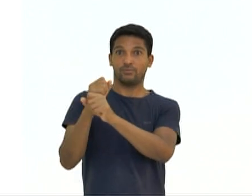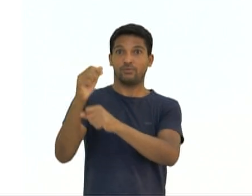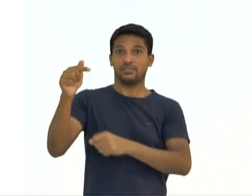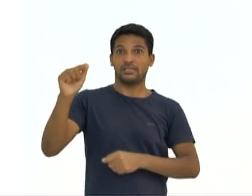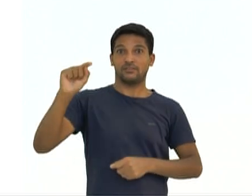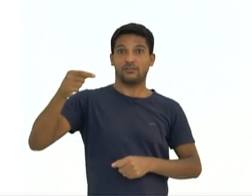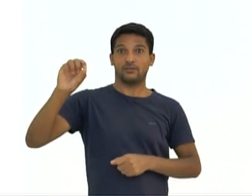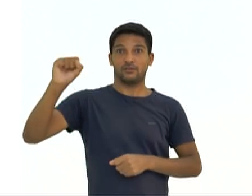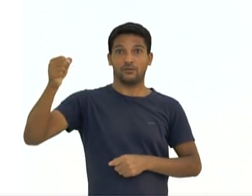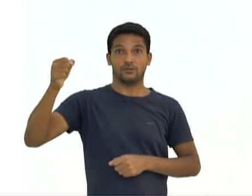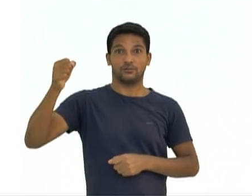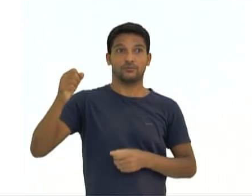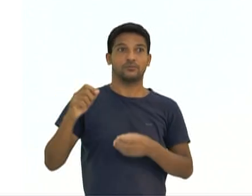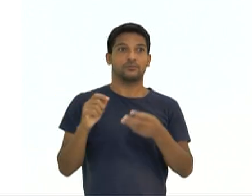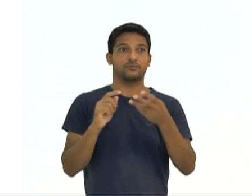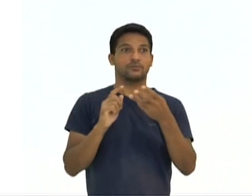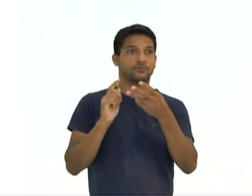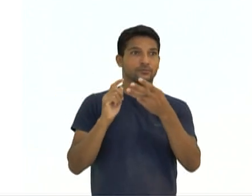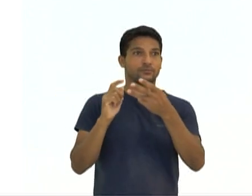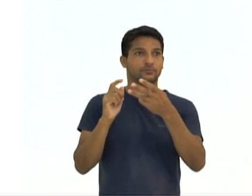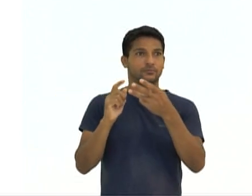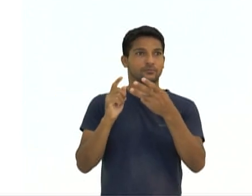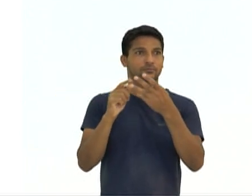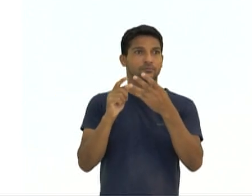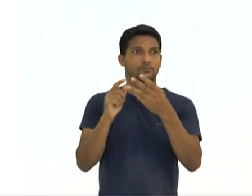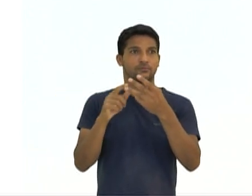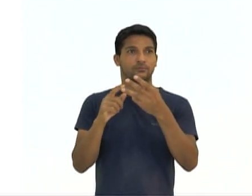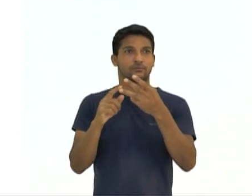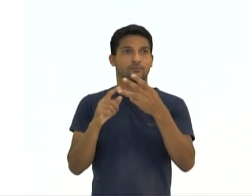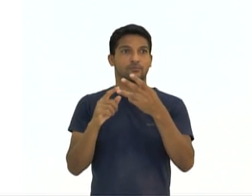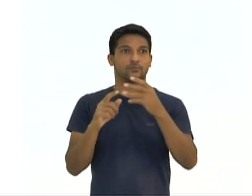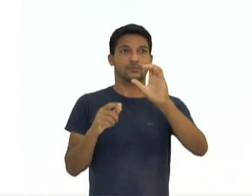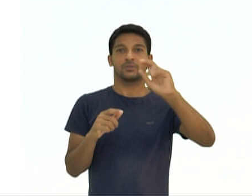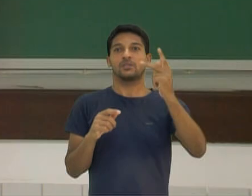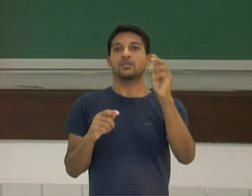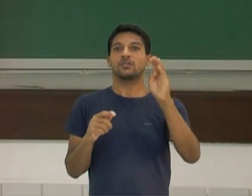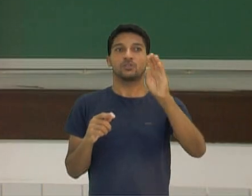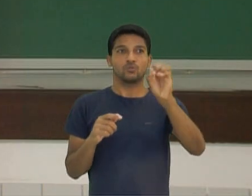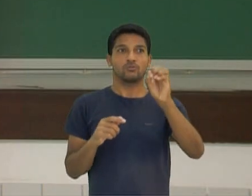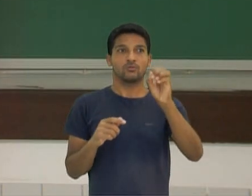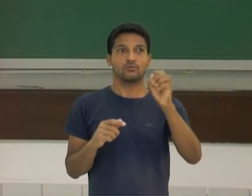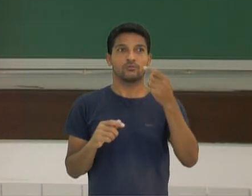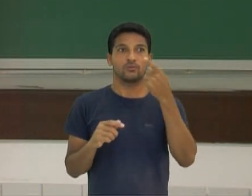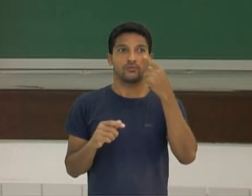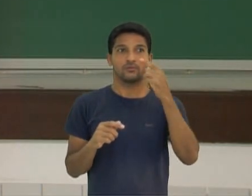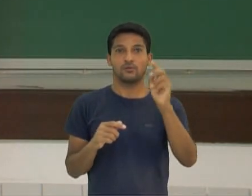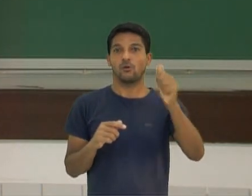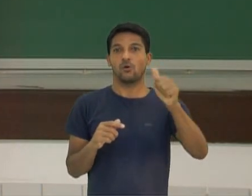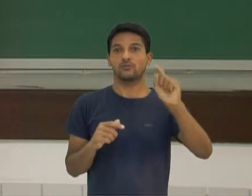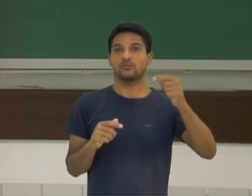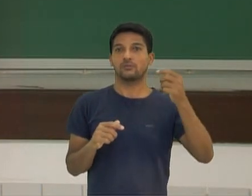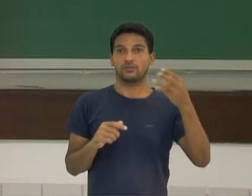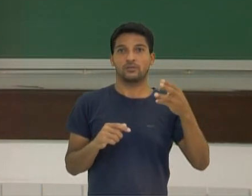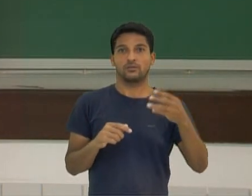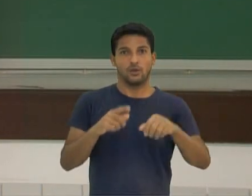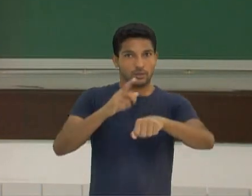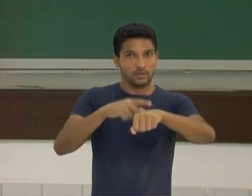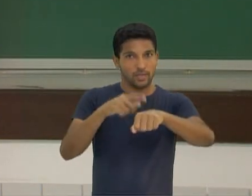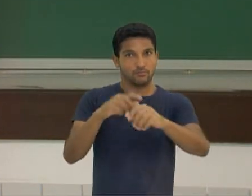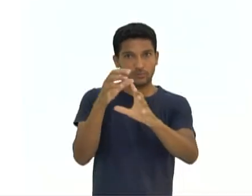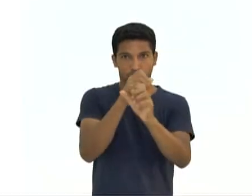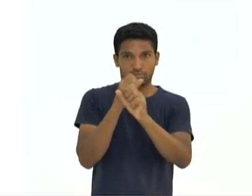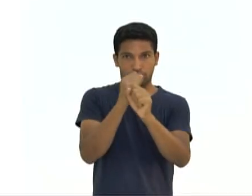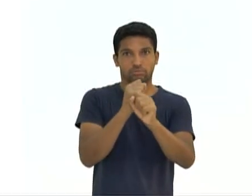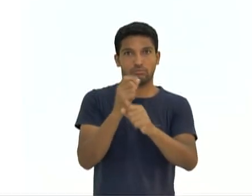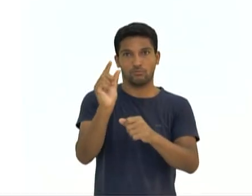do chumbo 11,13 e a massa do mercúrio é 13,6. Ó, aquele tempinho e já já eu volto com